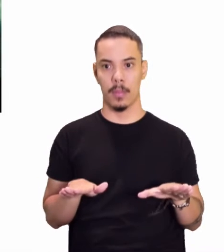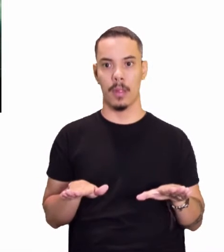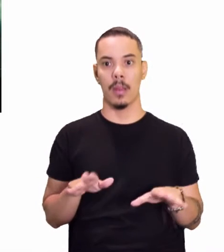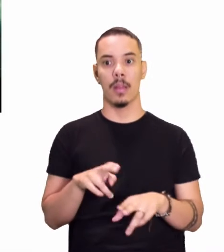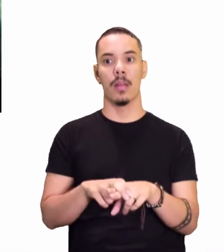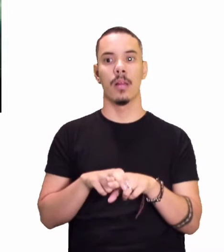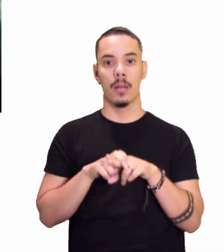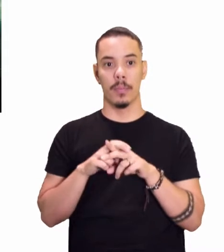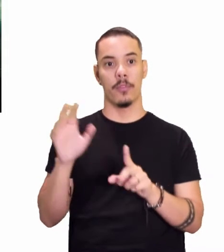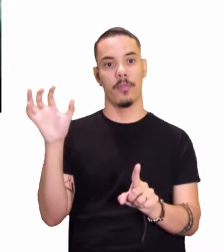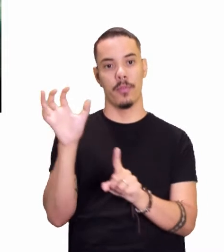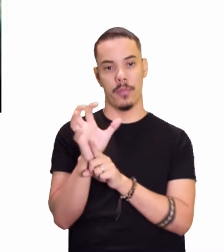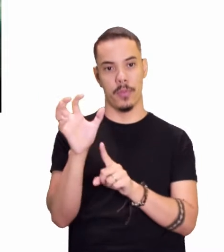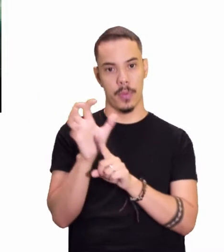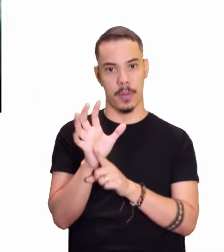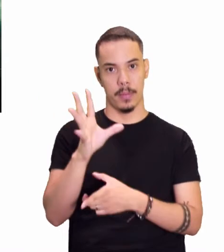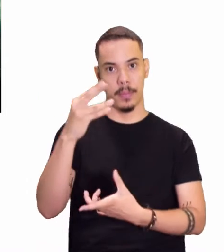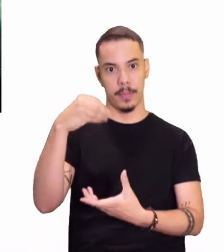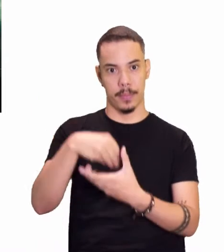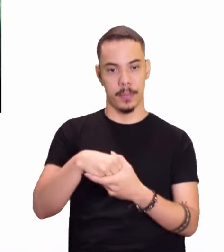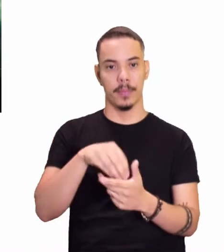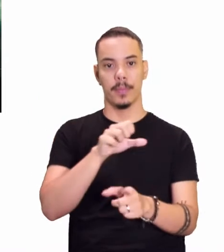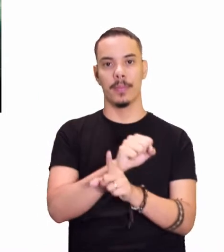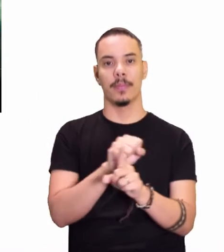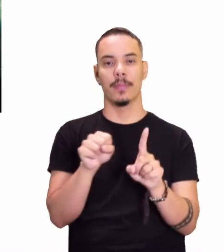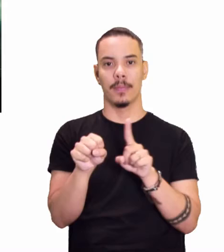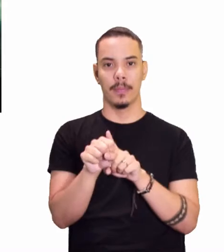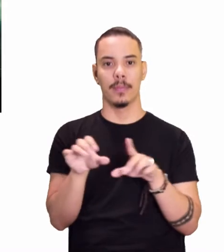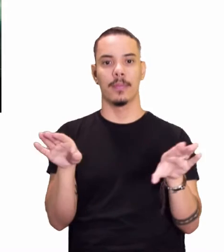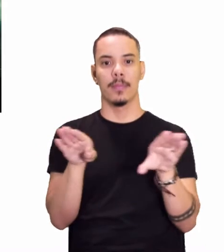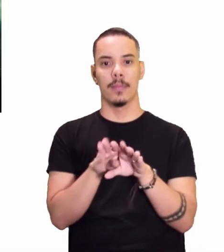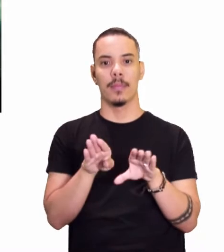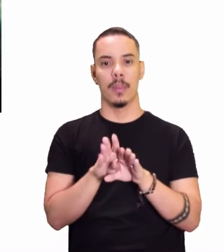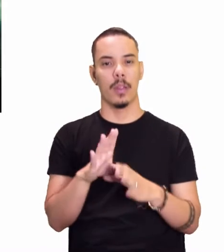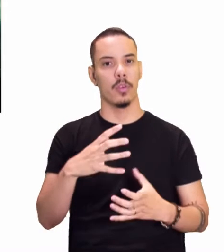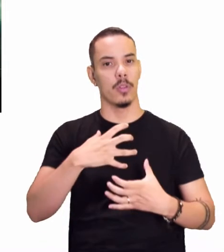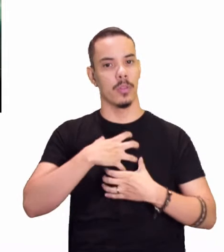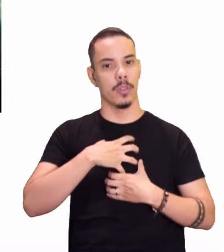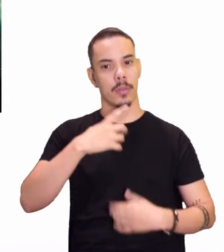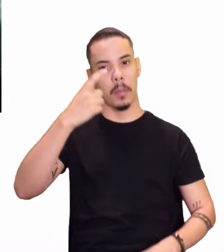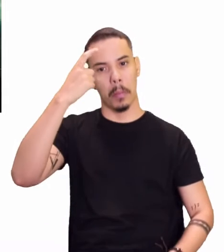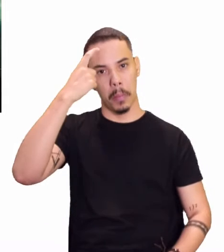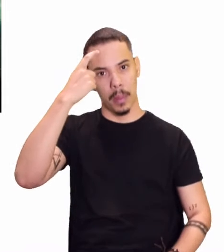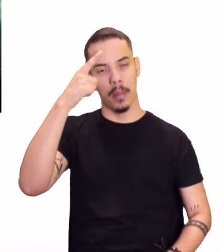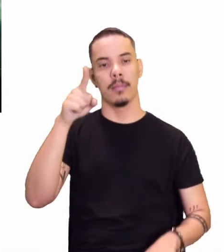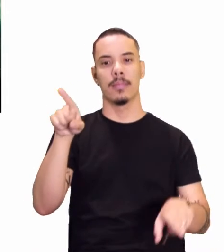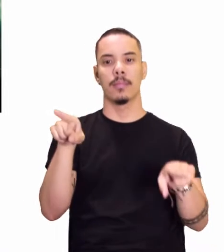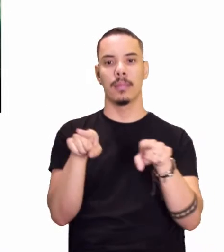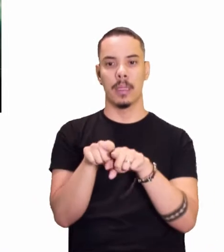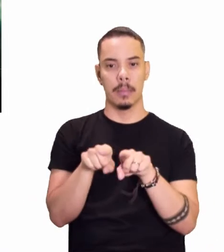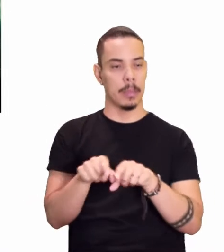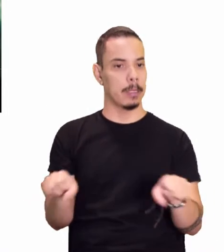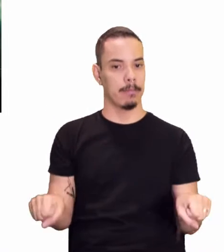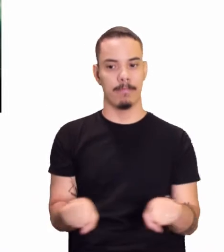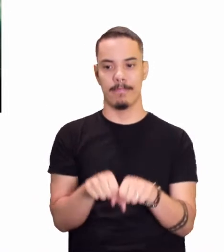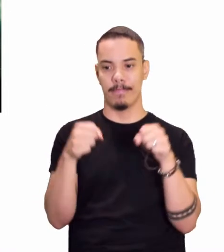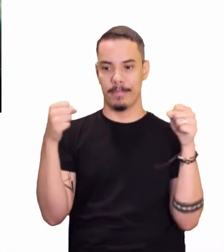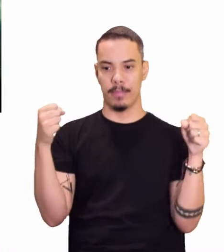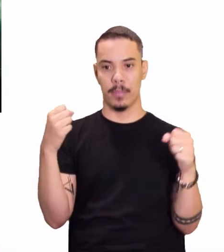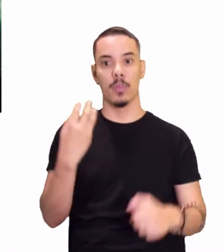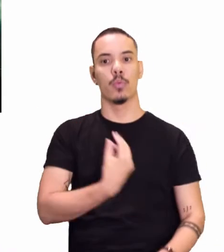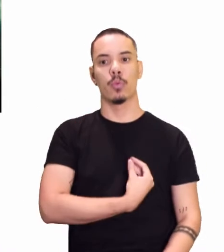sua influência sobre a sociedade também. O modo de pensar também foi quebrado. O